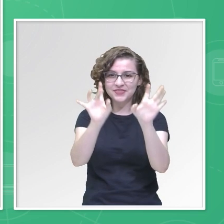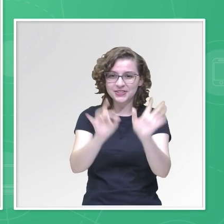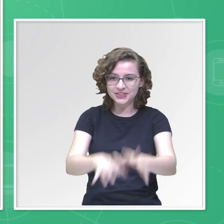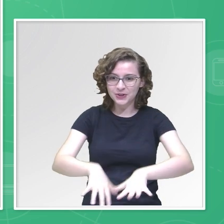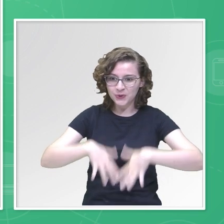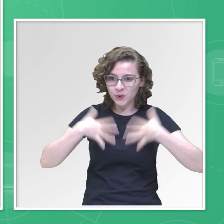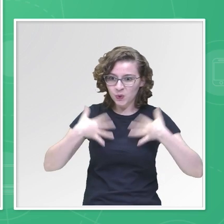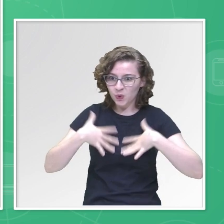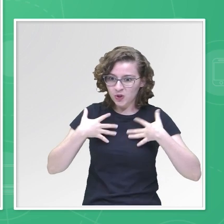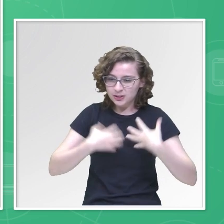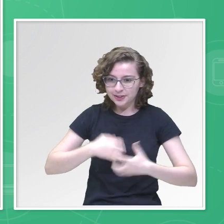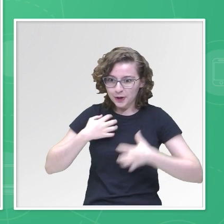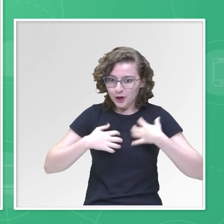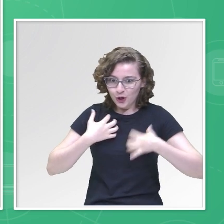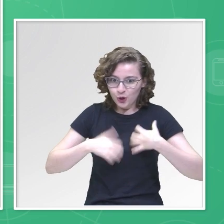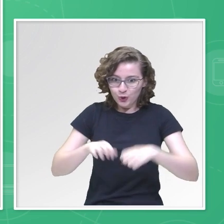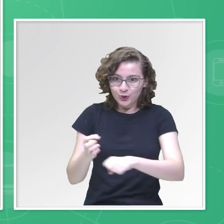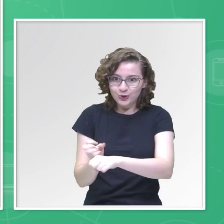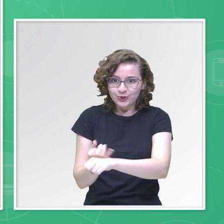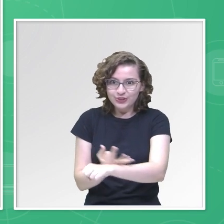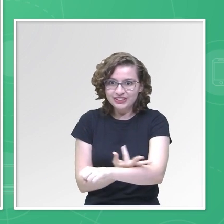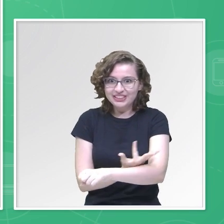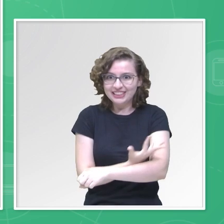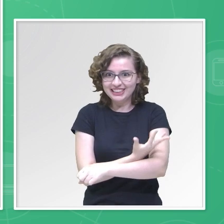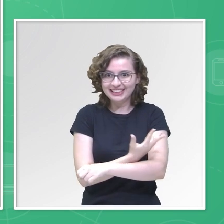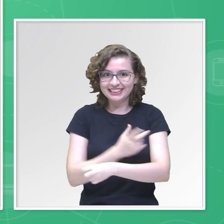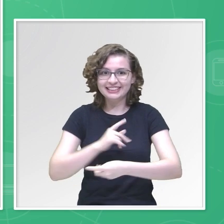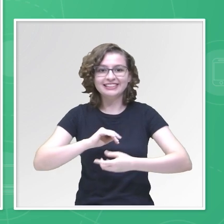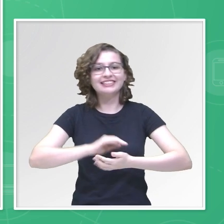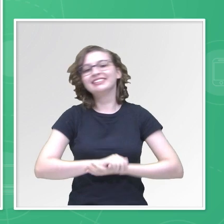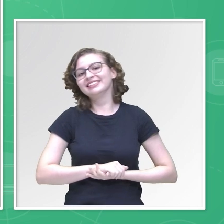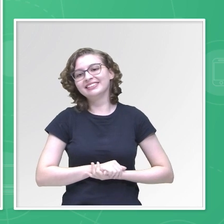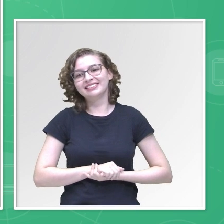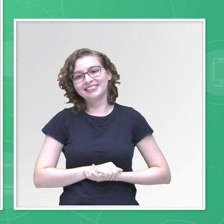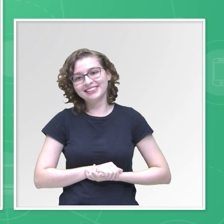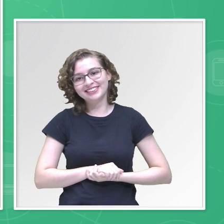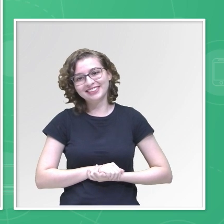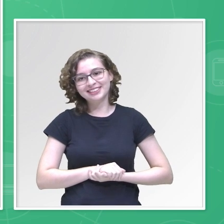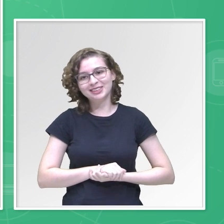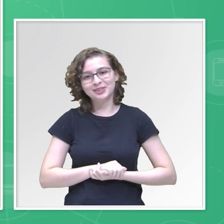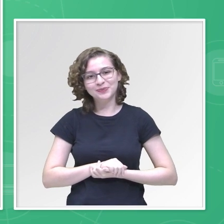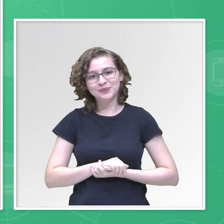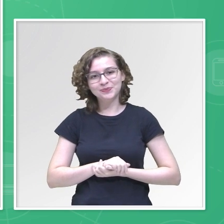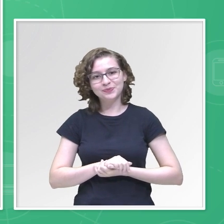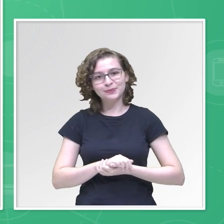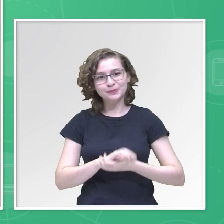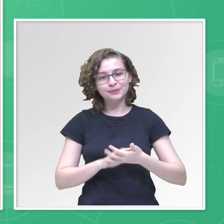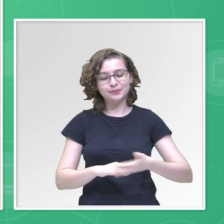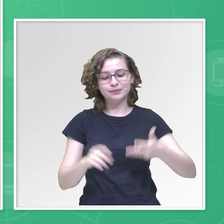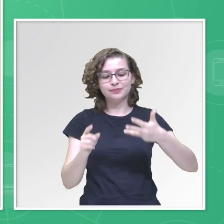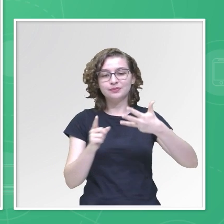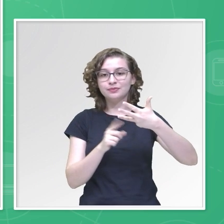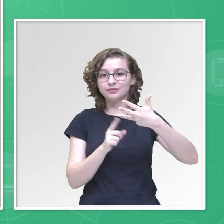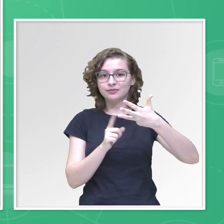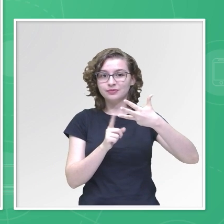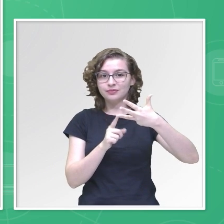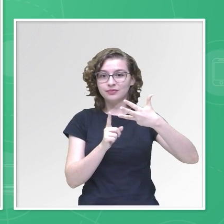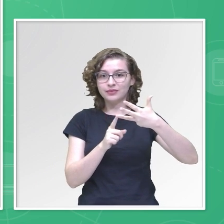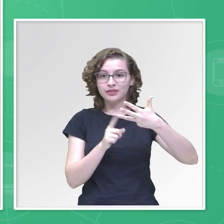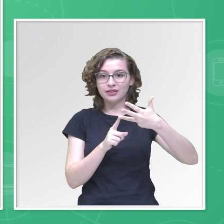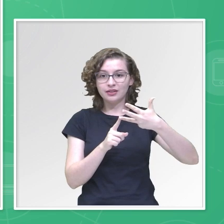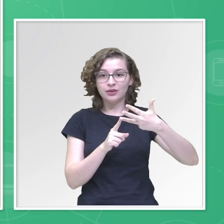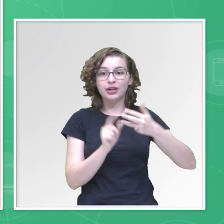já tá com coração na mão outro importante aspecto da estrutura da narrativa é o